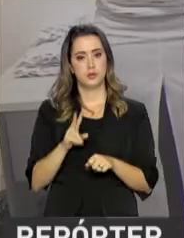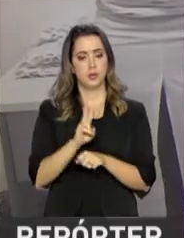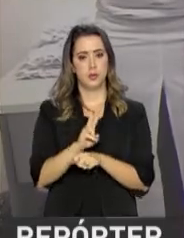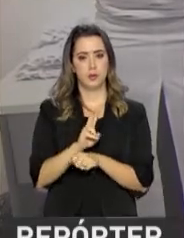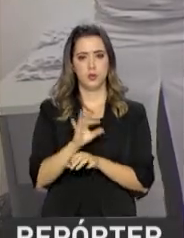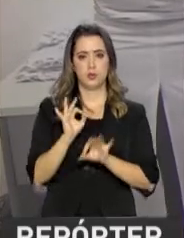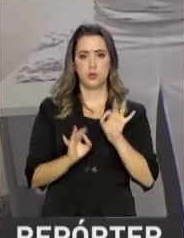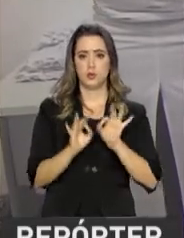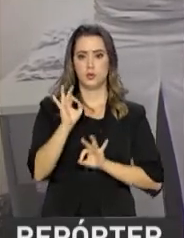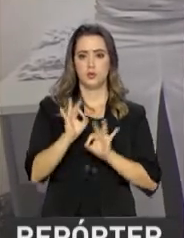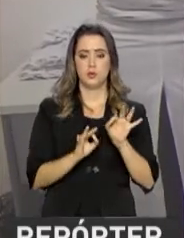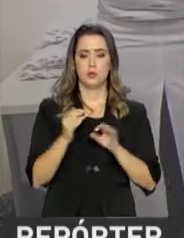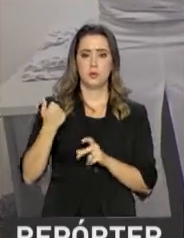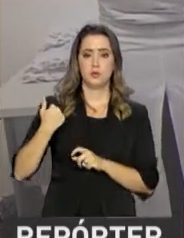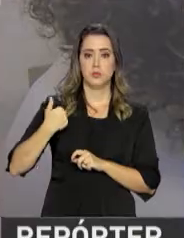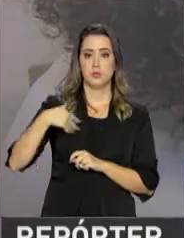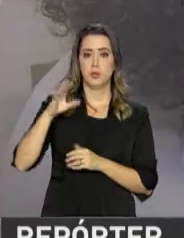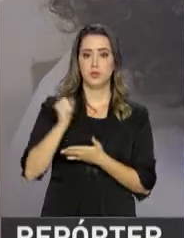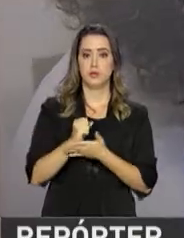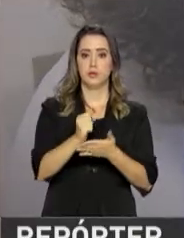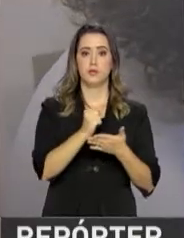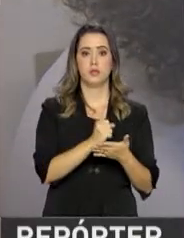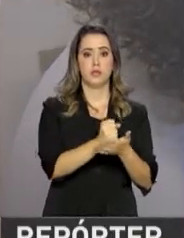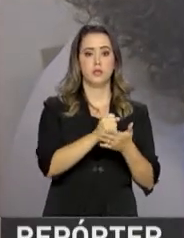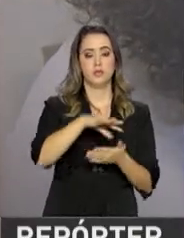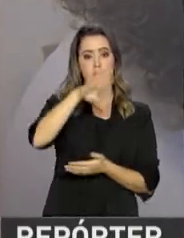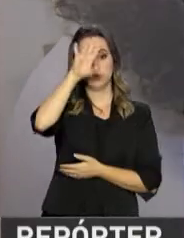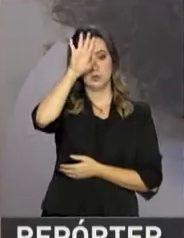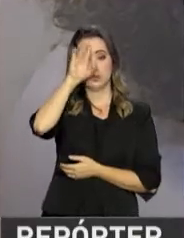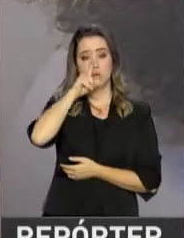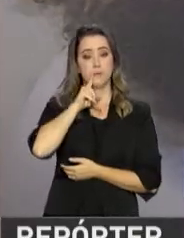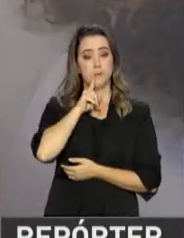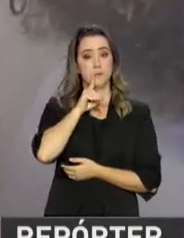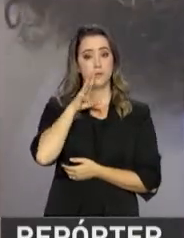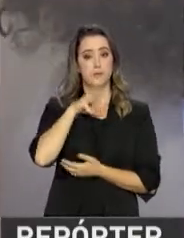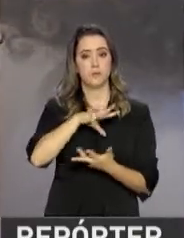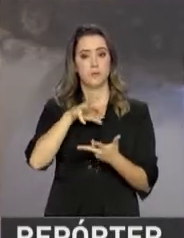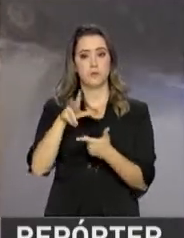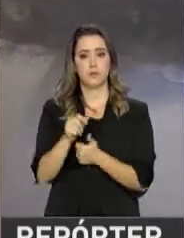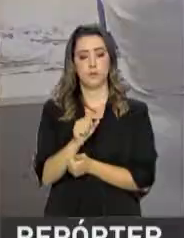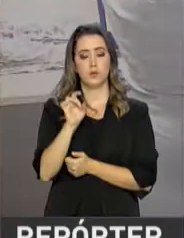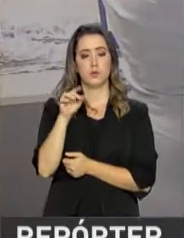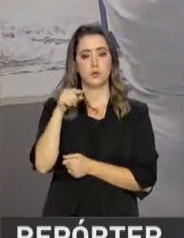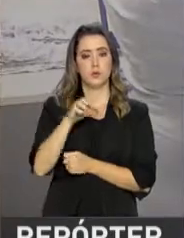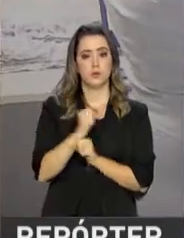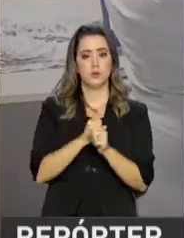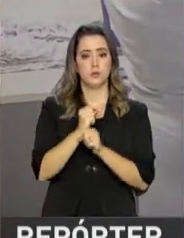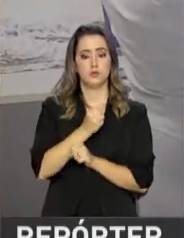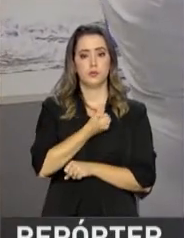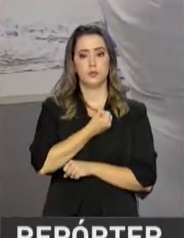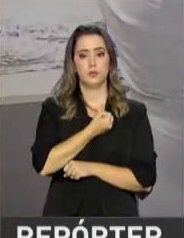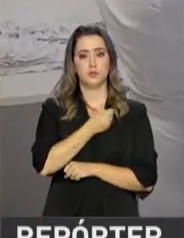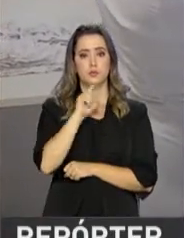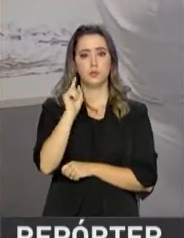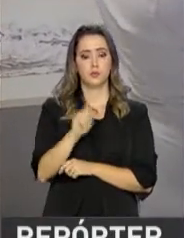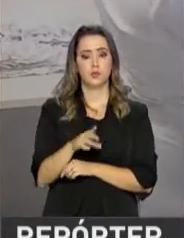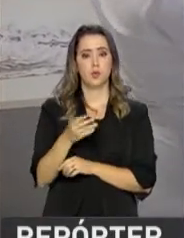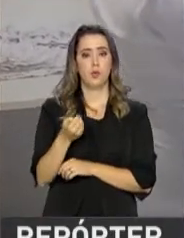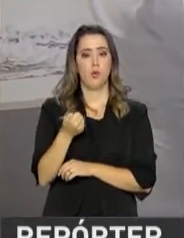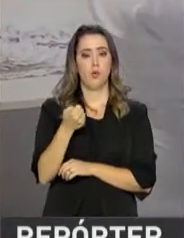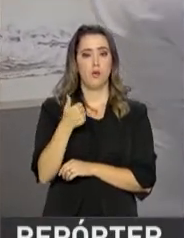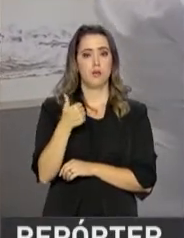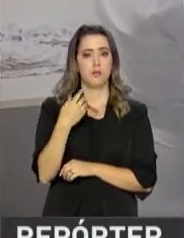para ser o maior fornecedor de vacina da febre amarela do mundo somente para este ano um número de doses chega a